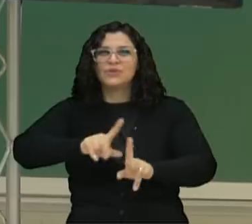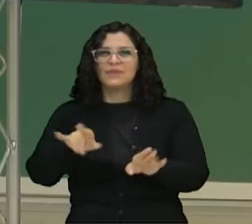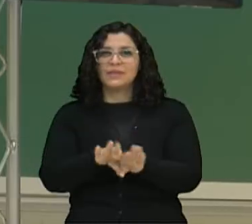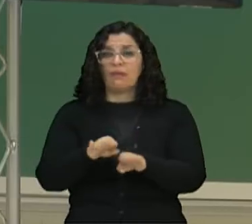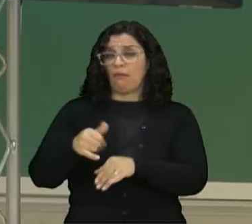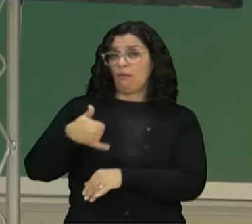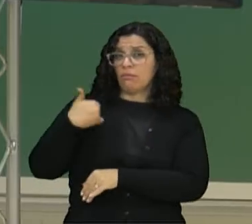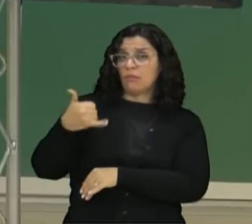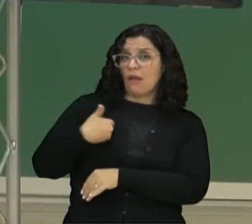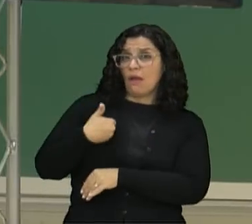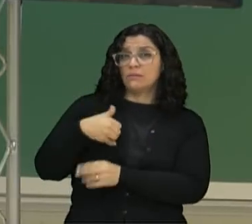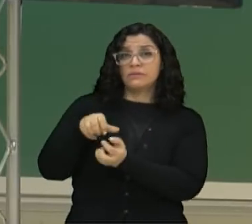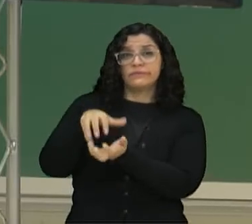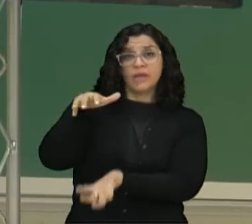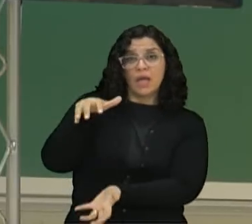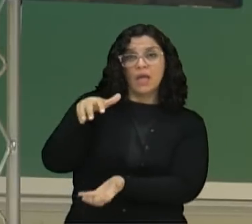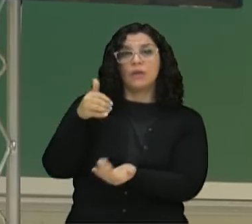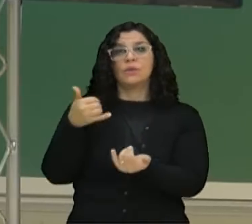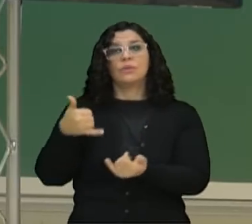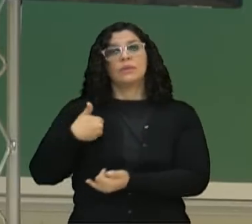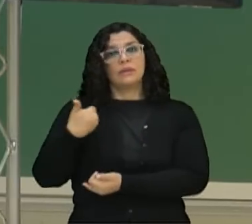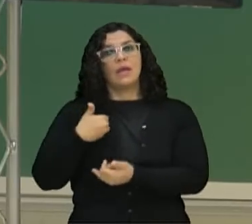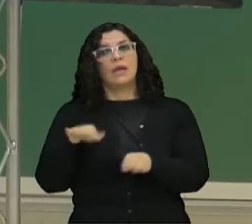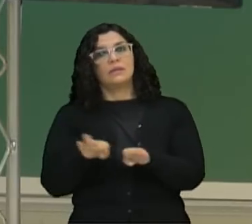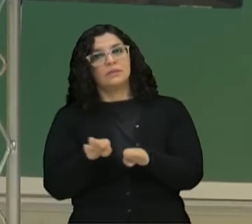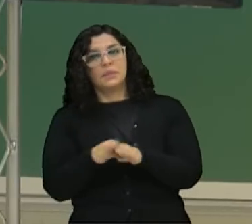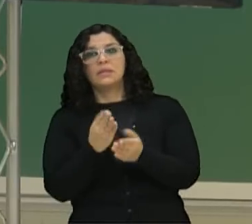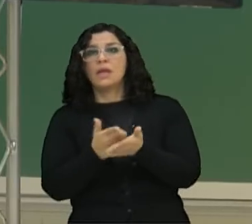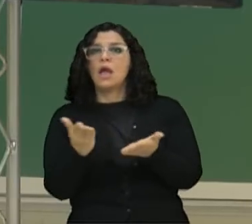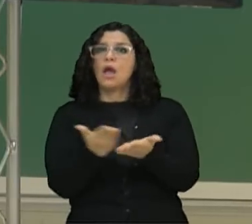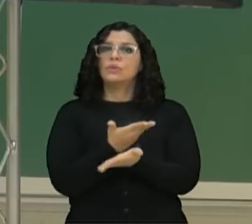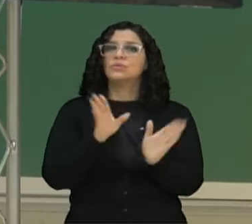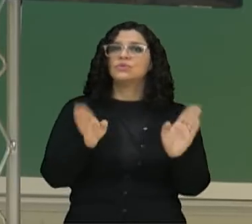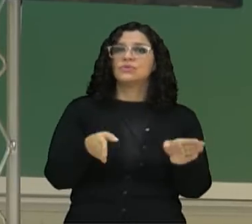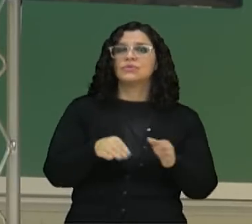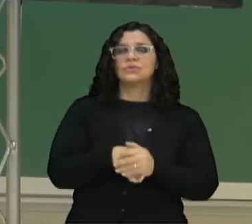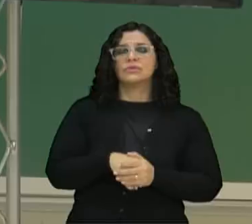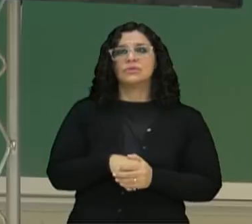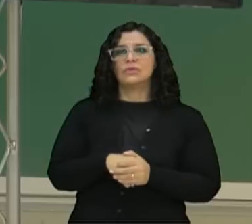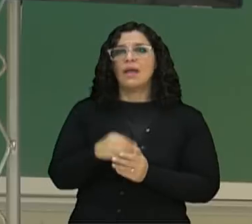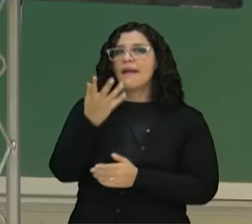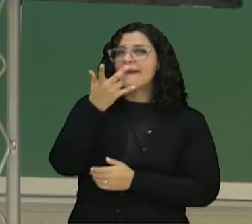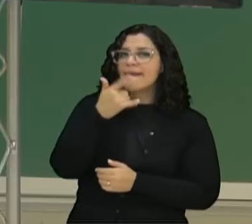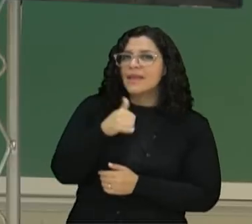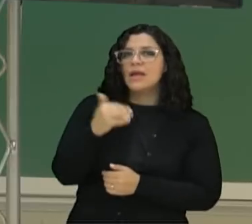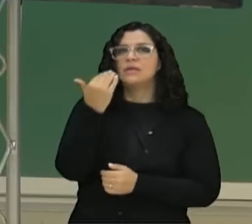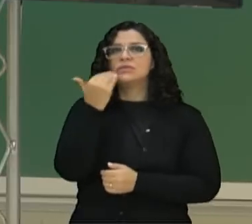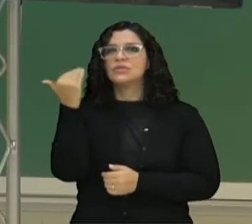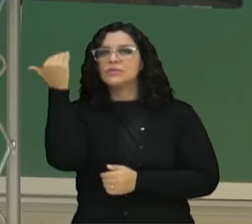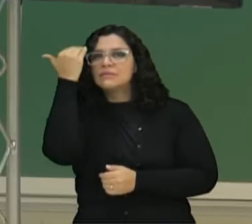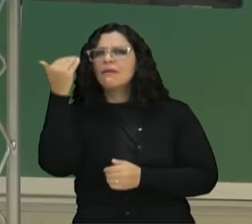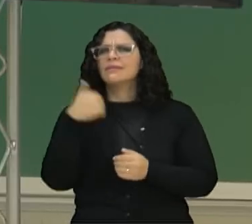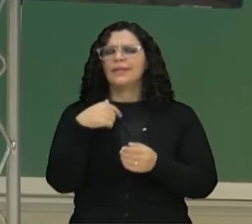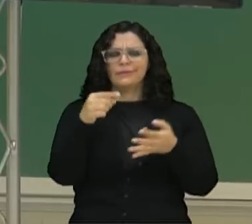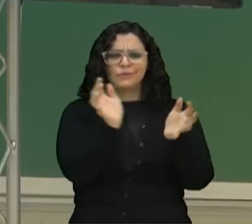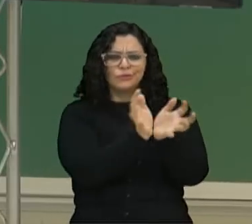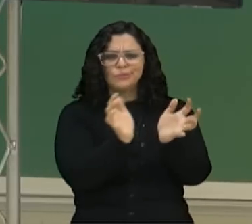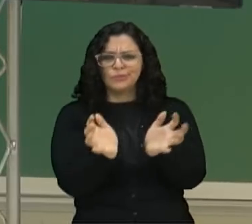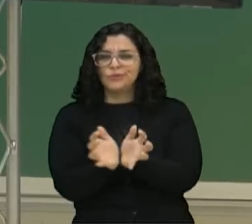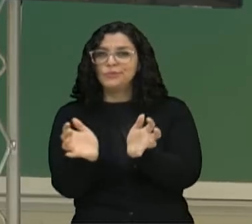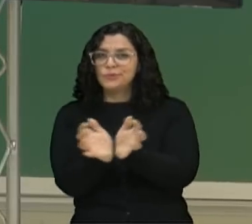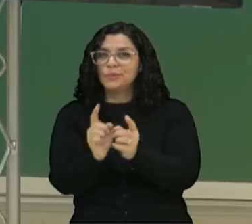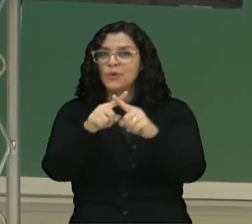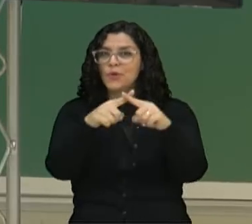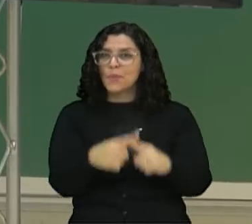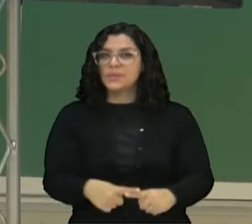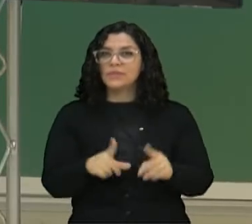idade, tem a idade mais avançada, que no caso é sênior, tem a infantil, mirim. Então, cada competição eles